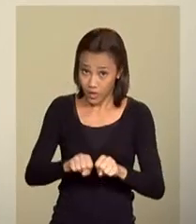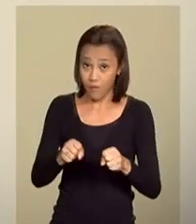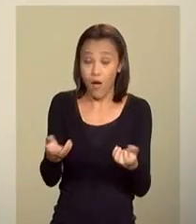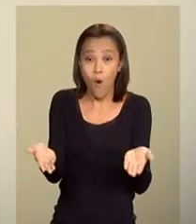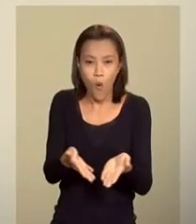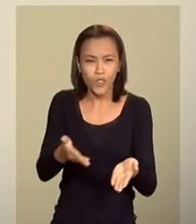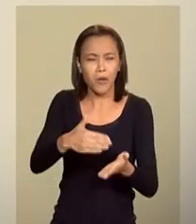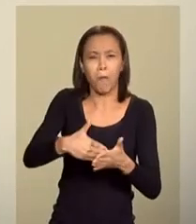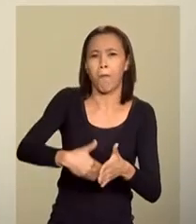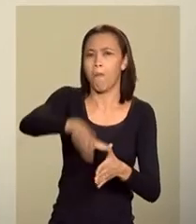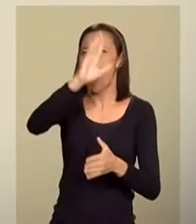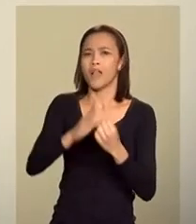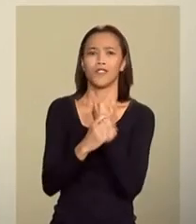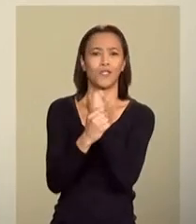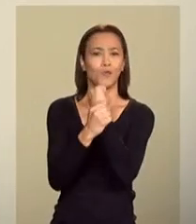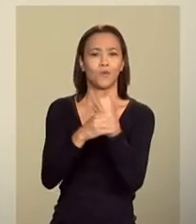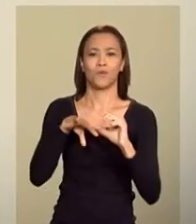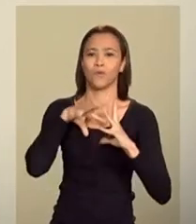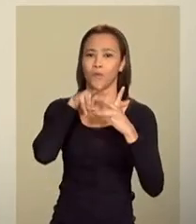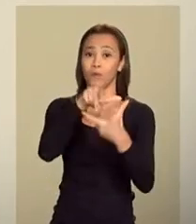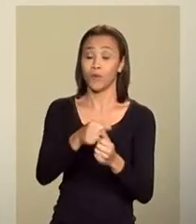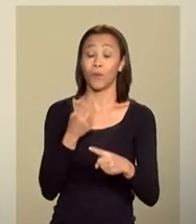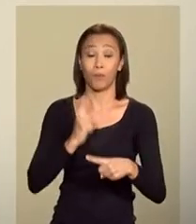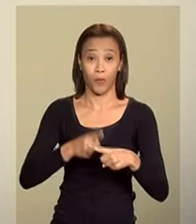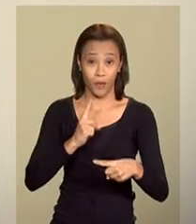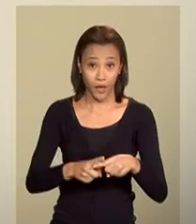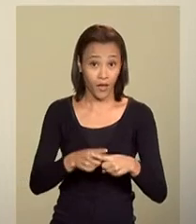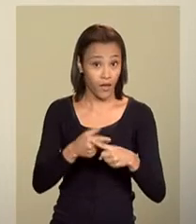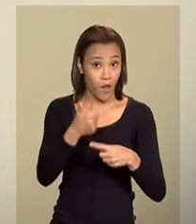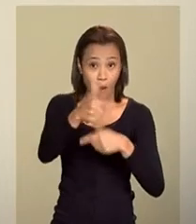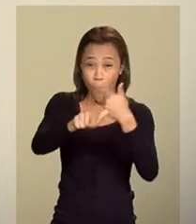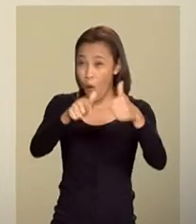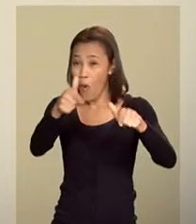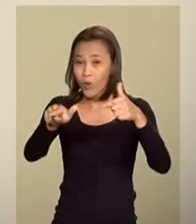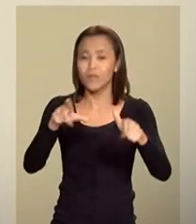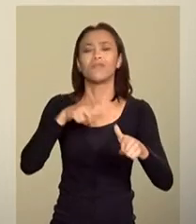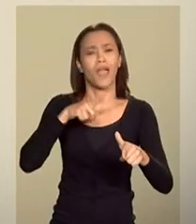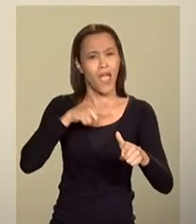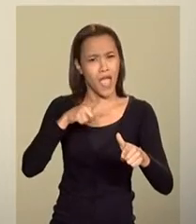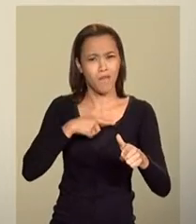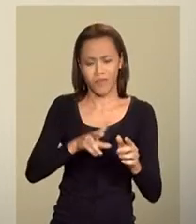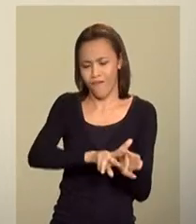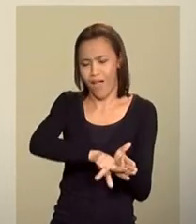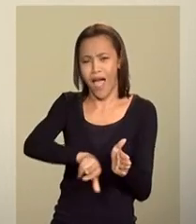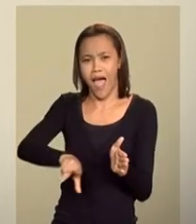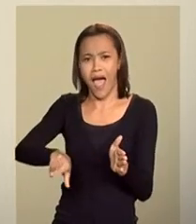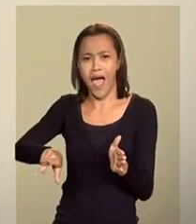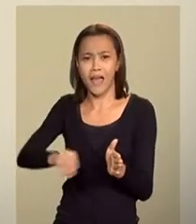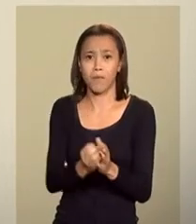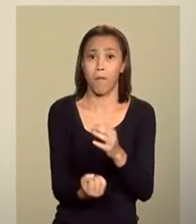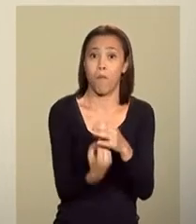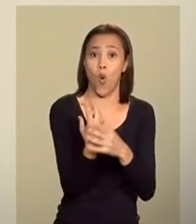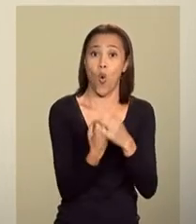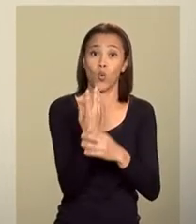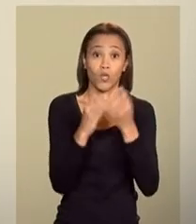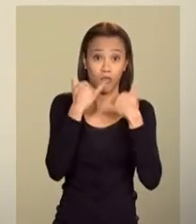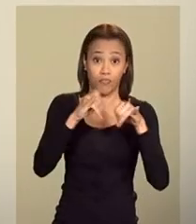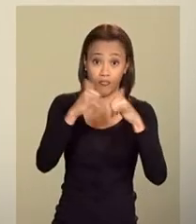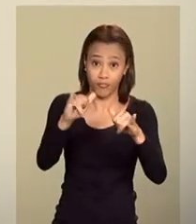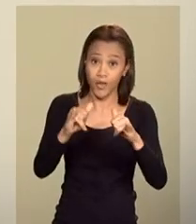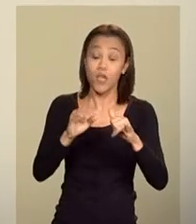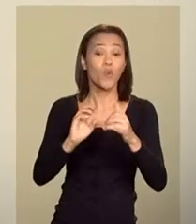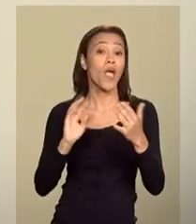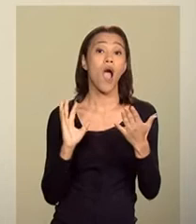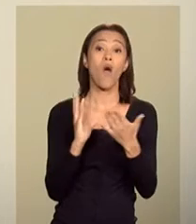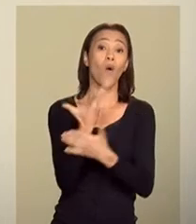hoje um dos mais seguros do mundo porque entre outras coisas temos Fontes diversas de produção de energia o